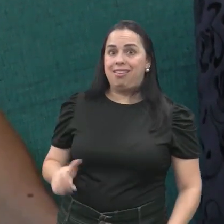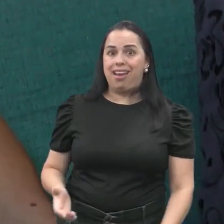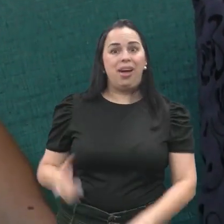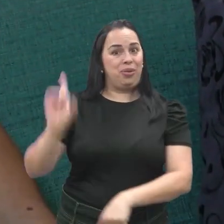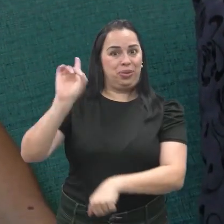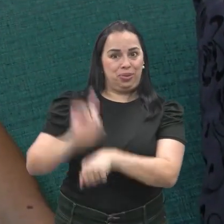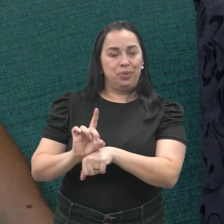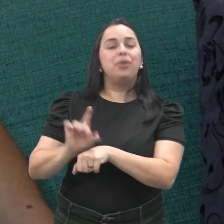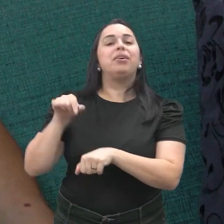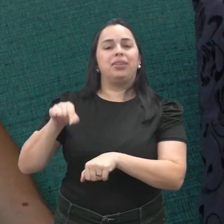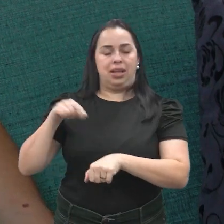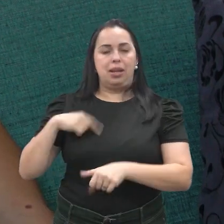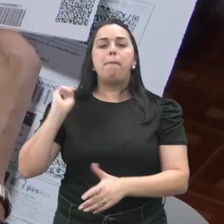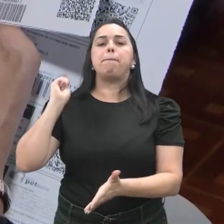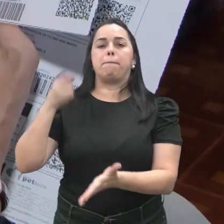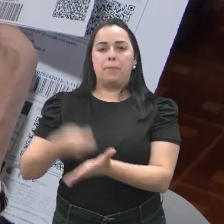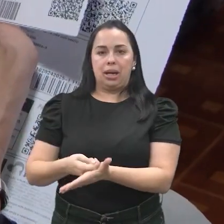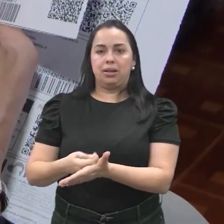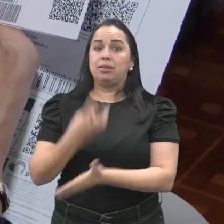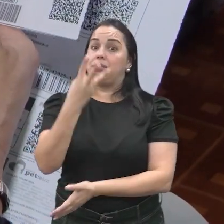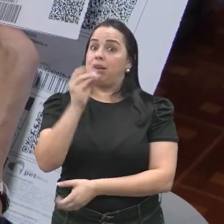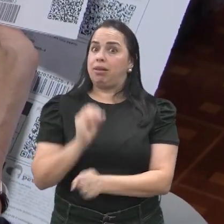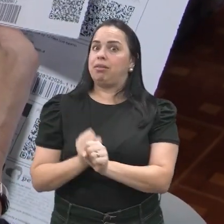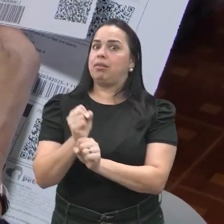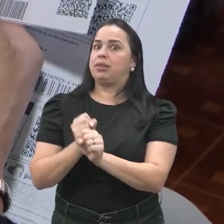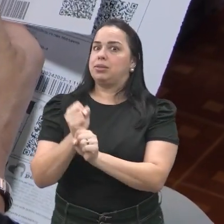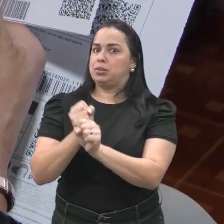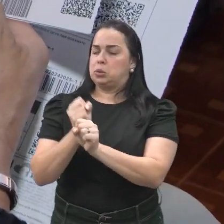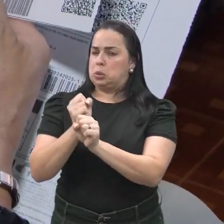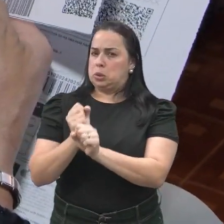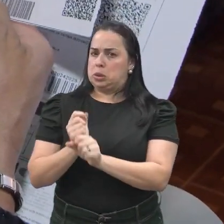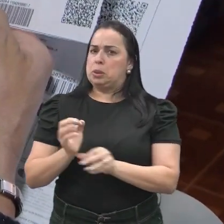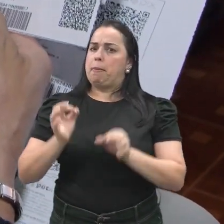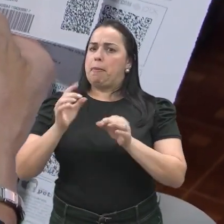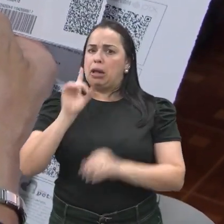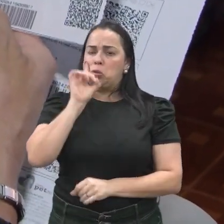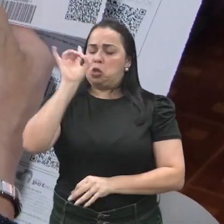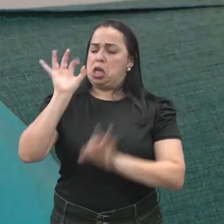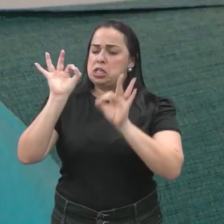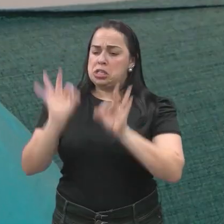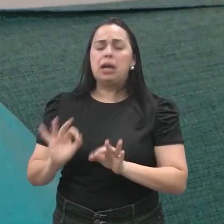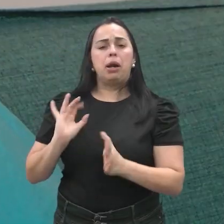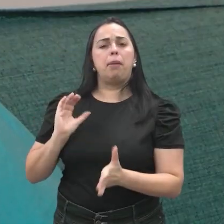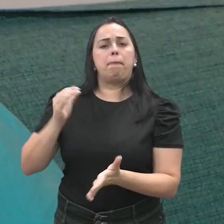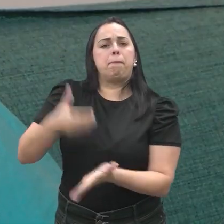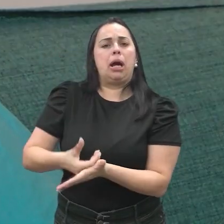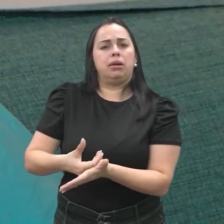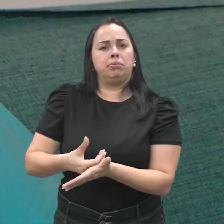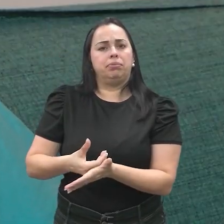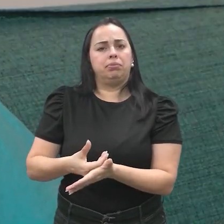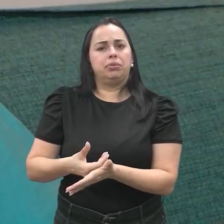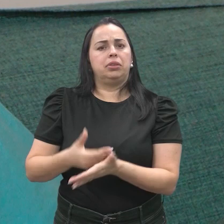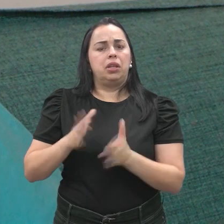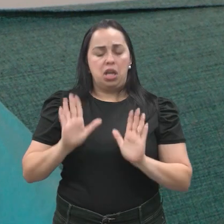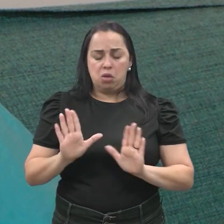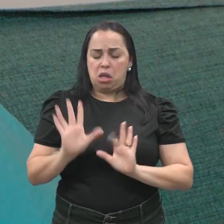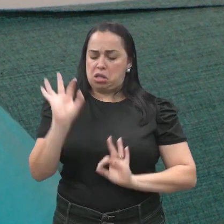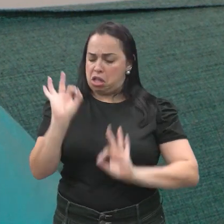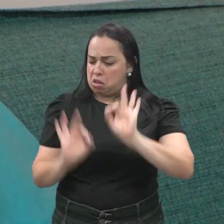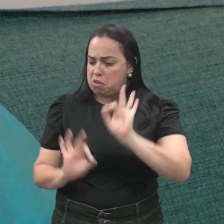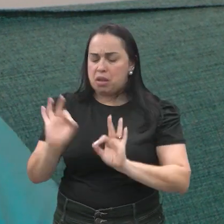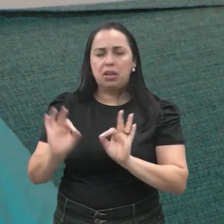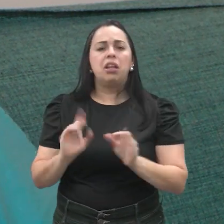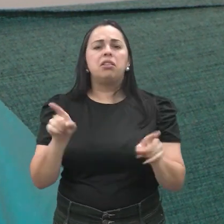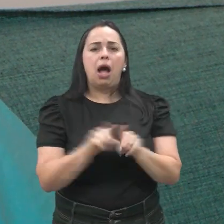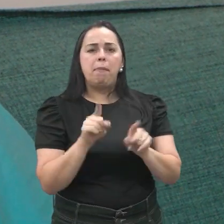fica responsável pelo pagamento. E já são 30 anos de pontualidade. Tudo é pagado tudo antes. Tudo organizado.